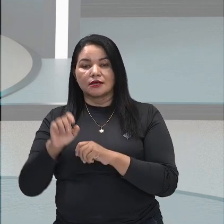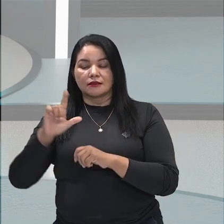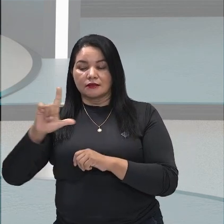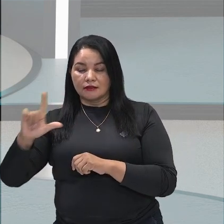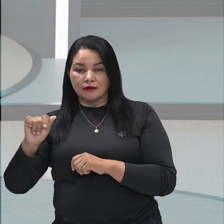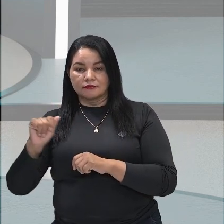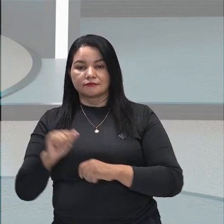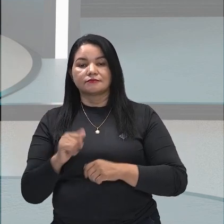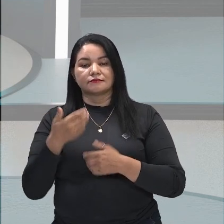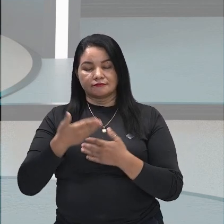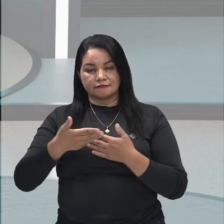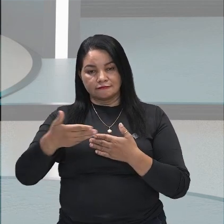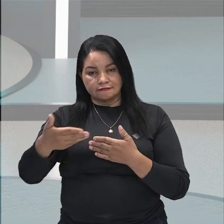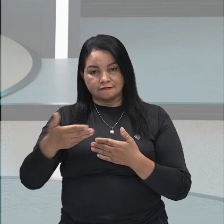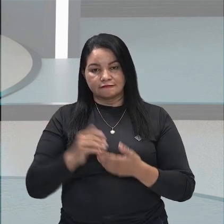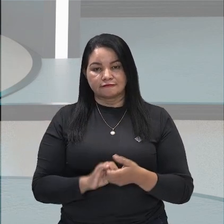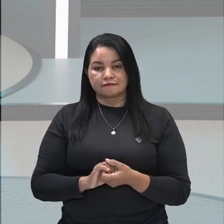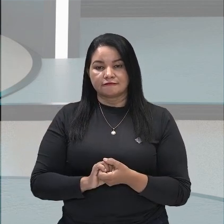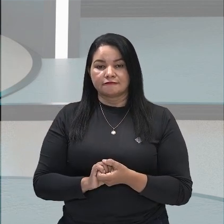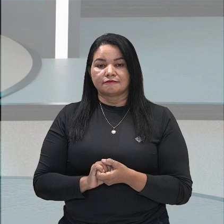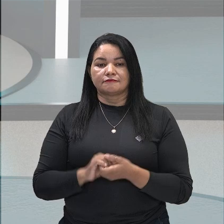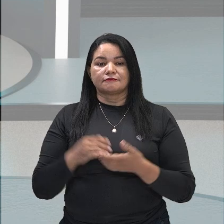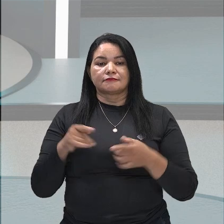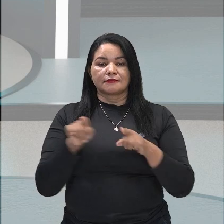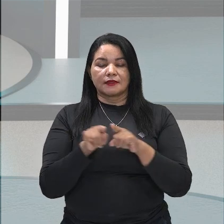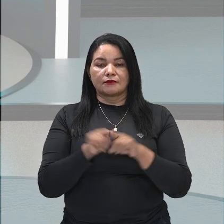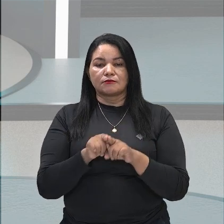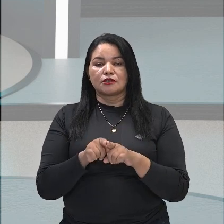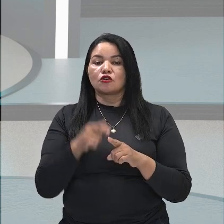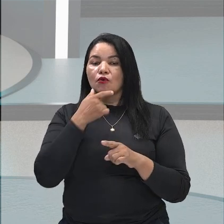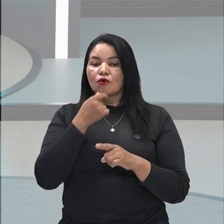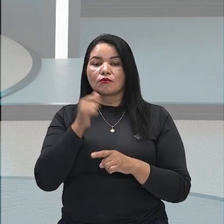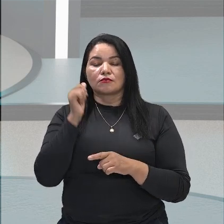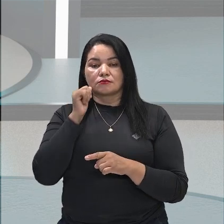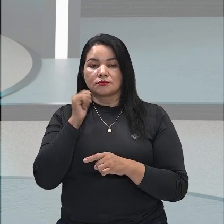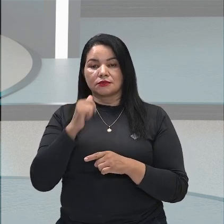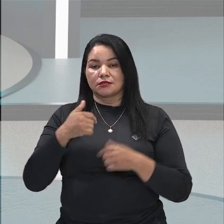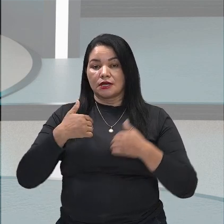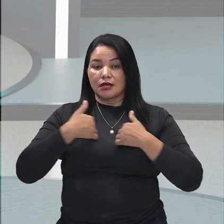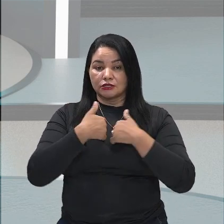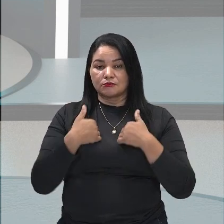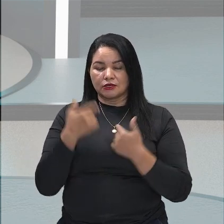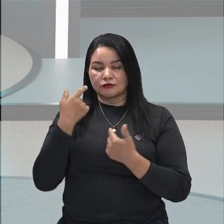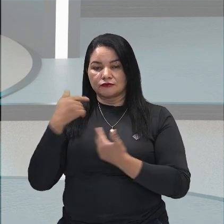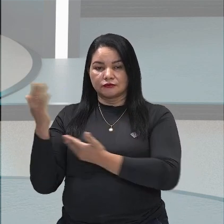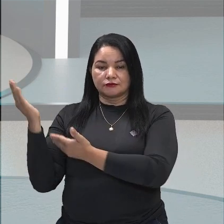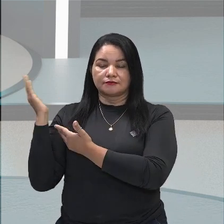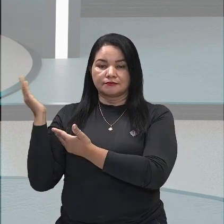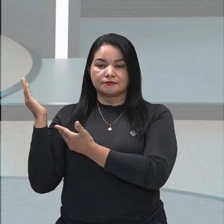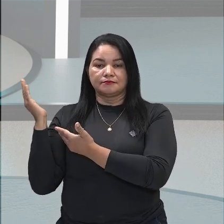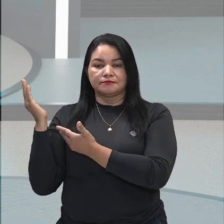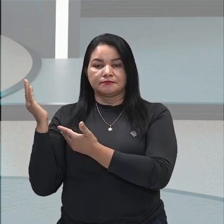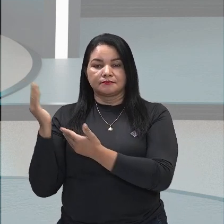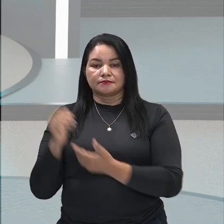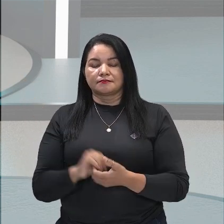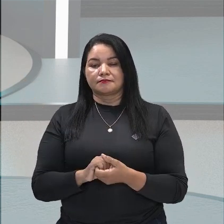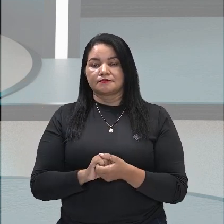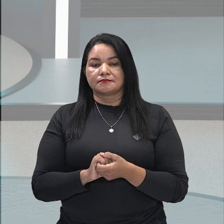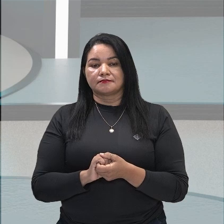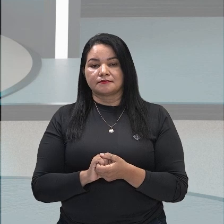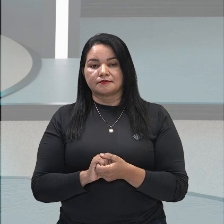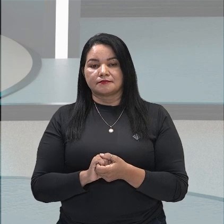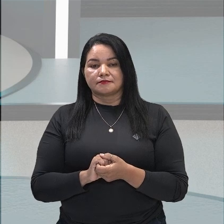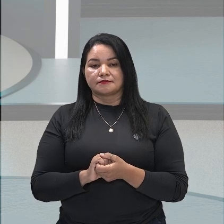seguindo o que tem mais. El gallo, la gallina, el tigre, la tigresa, el alcalde,